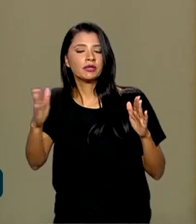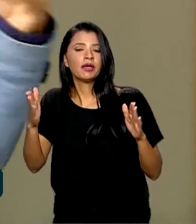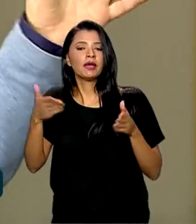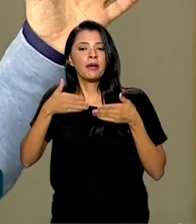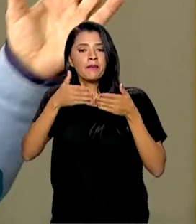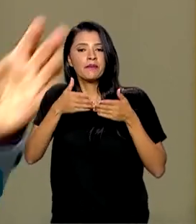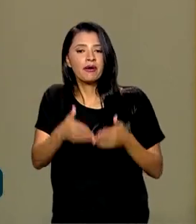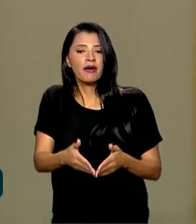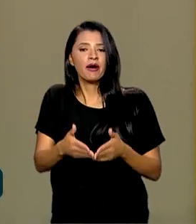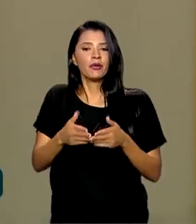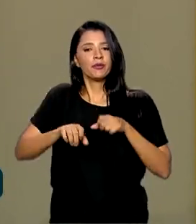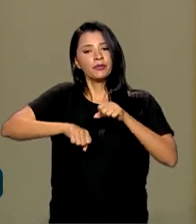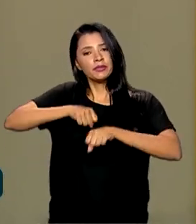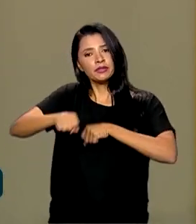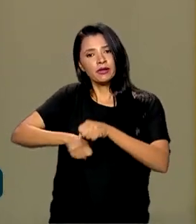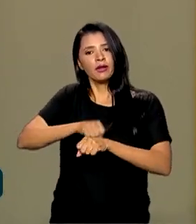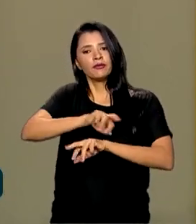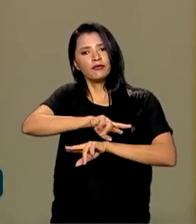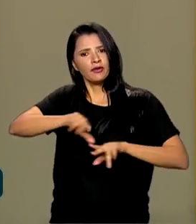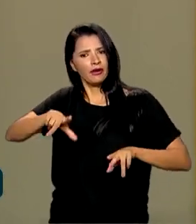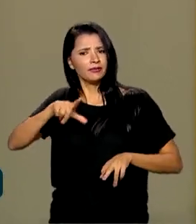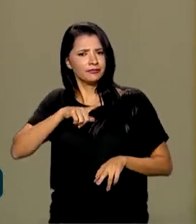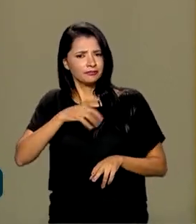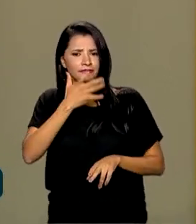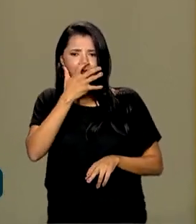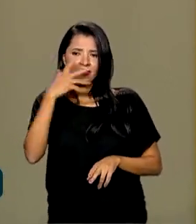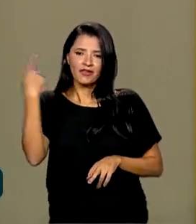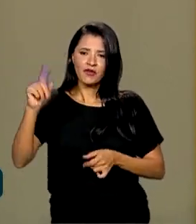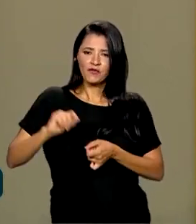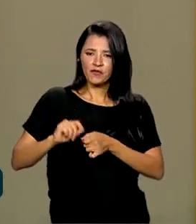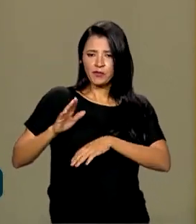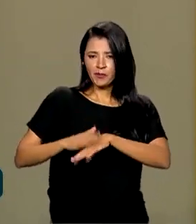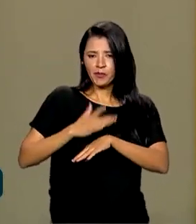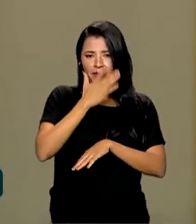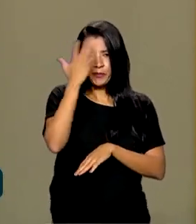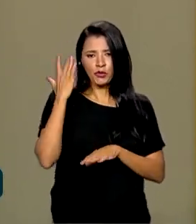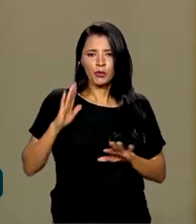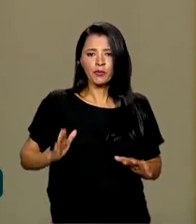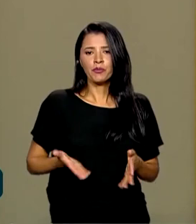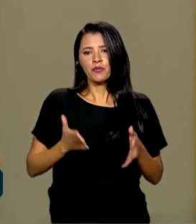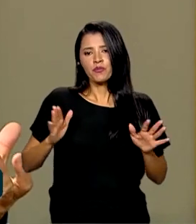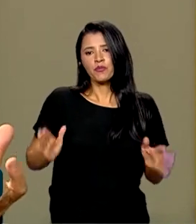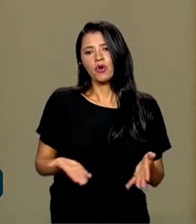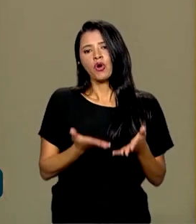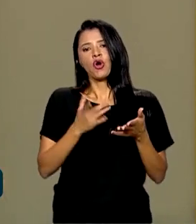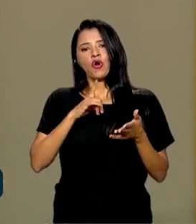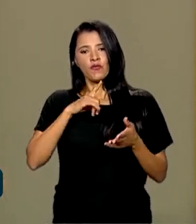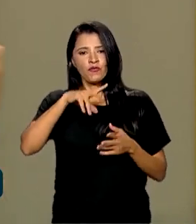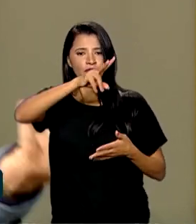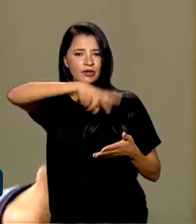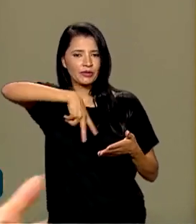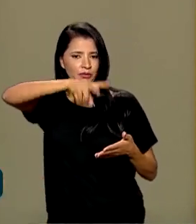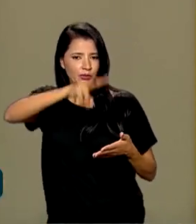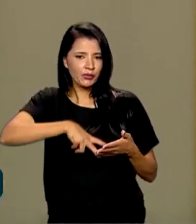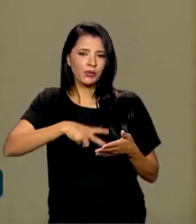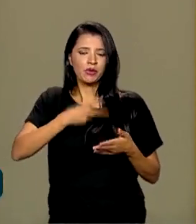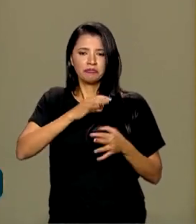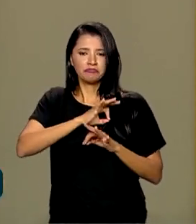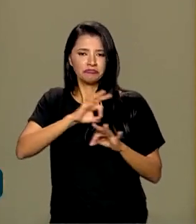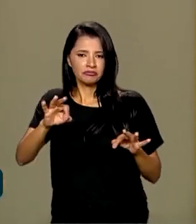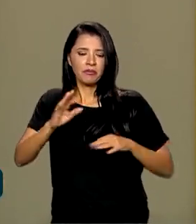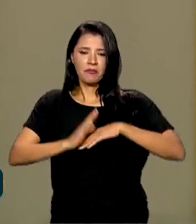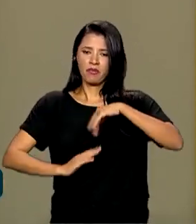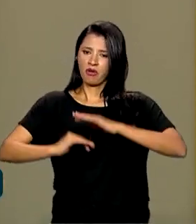em bicicletas, então assim, realizado por pessoas que promovem a formação leitora, né, práticas boas